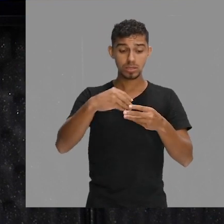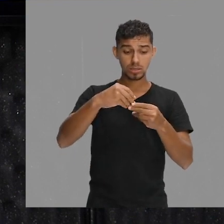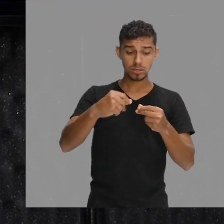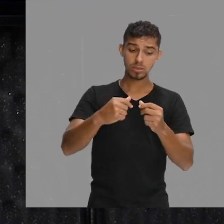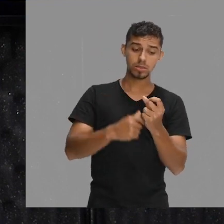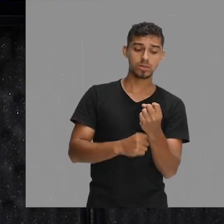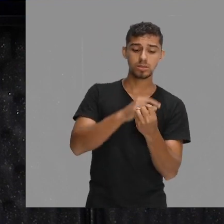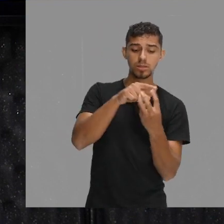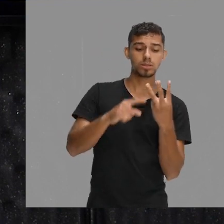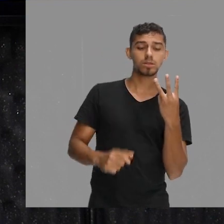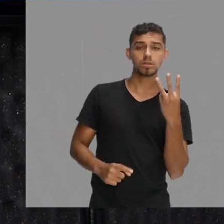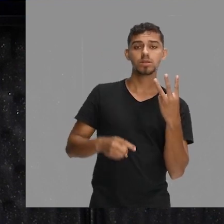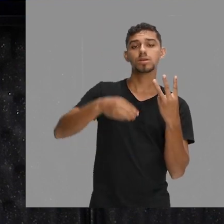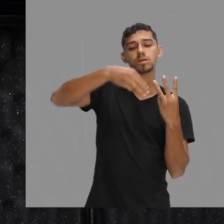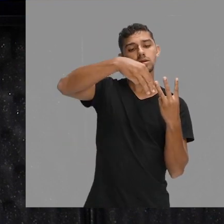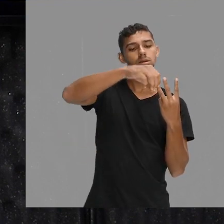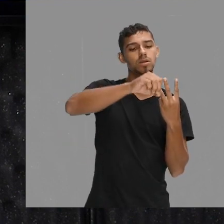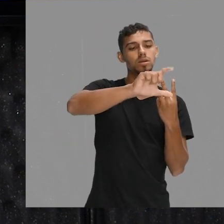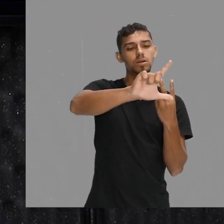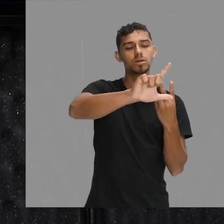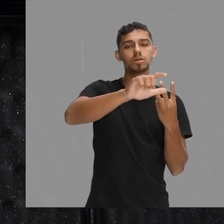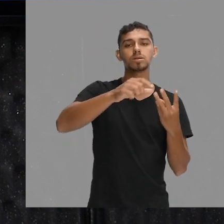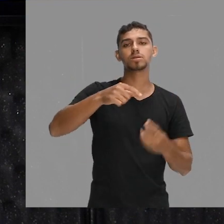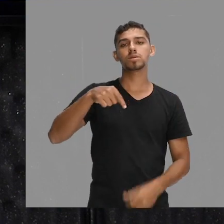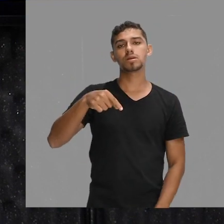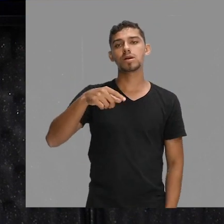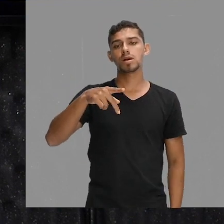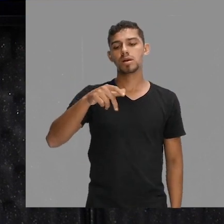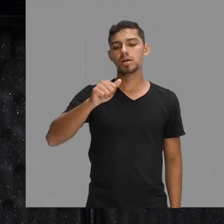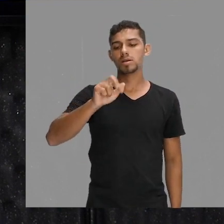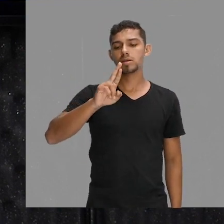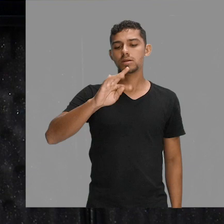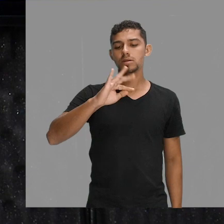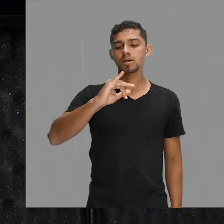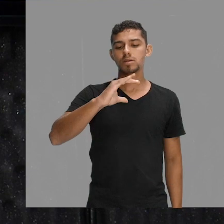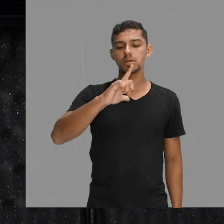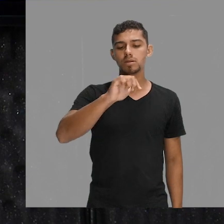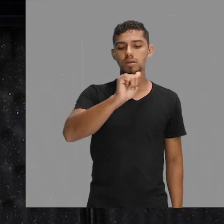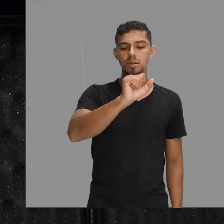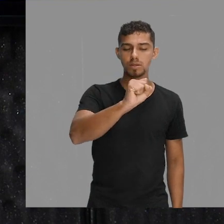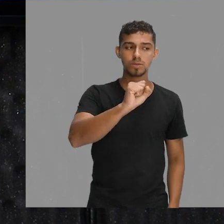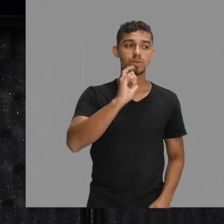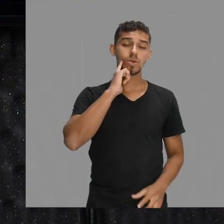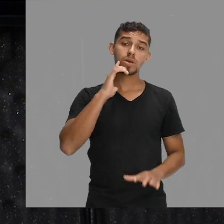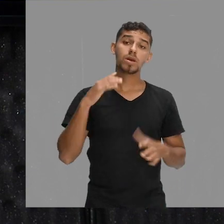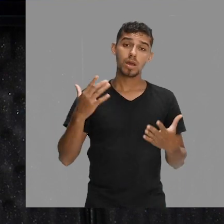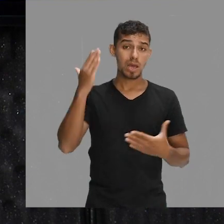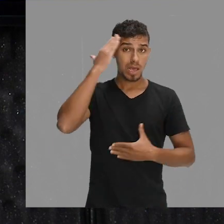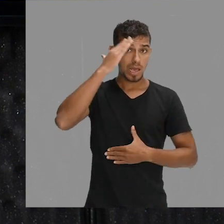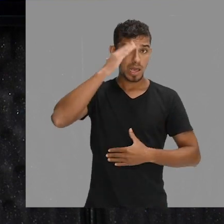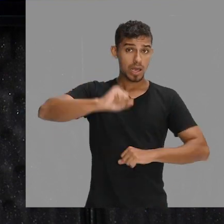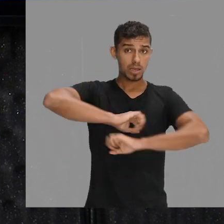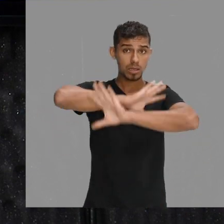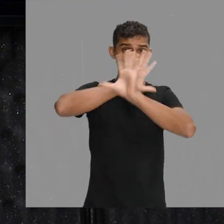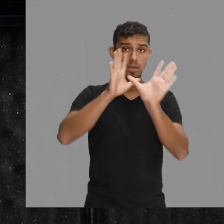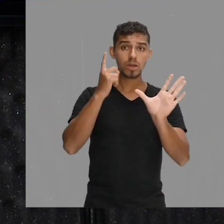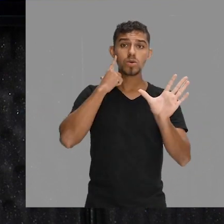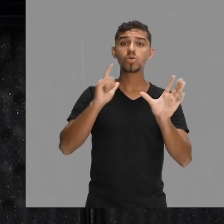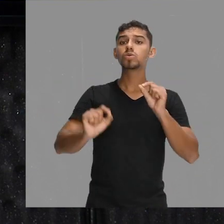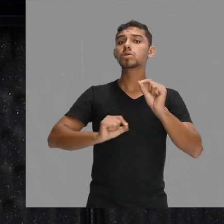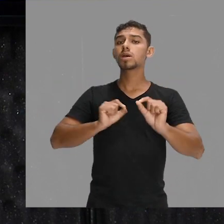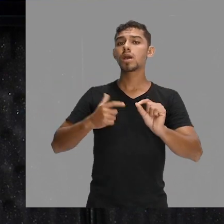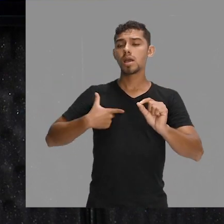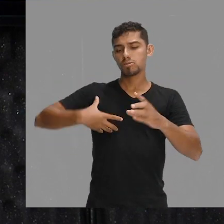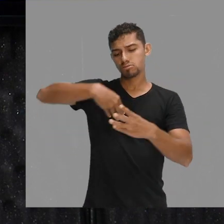verdade, 3 mols dessas partículas. Então, eu preciso entender se o que eu